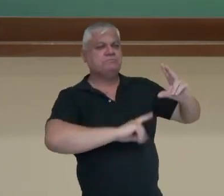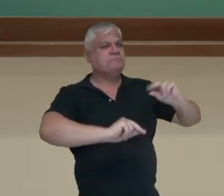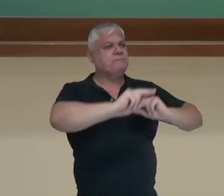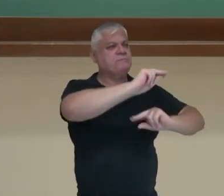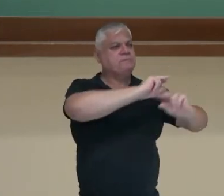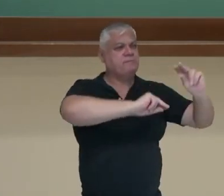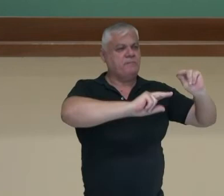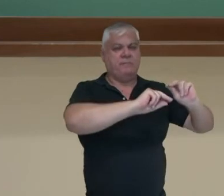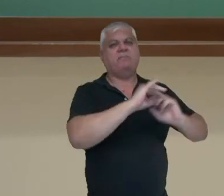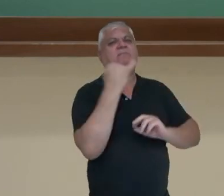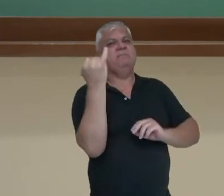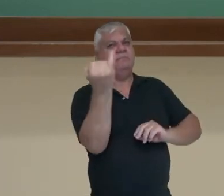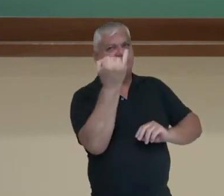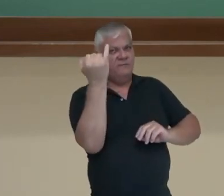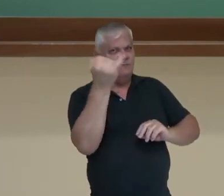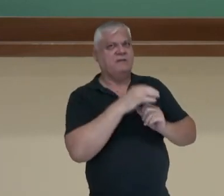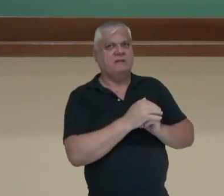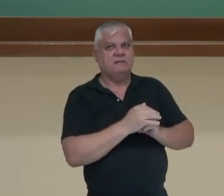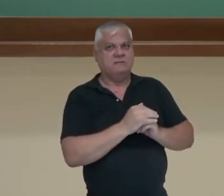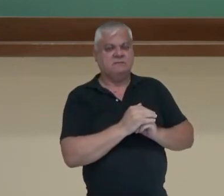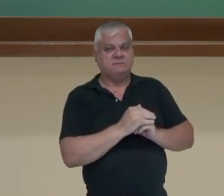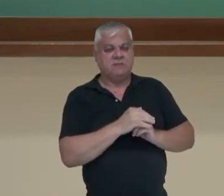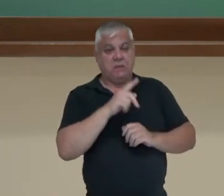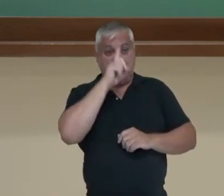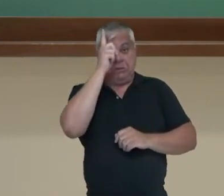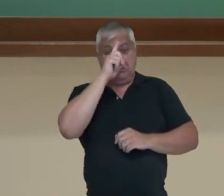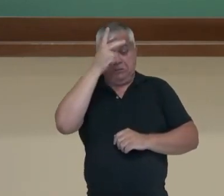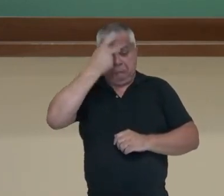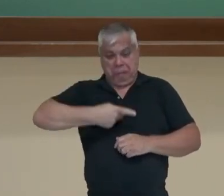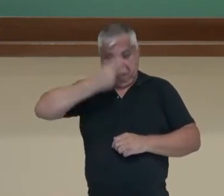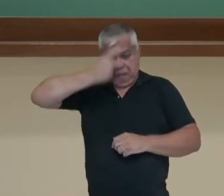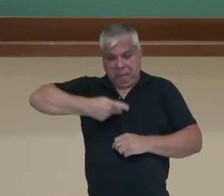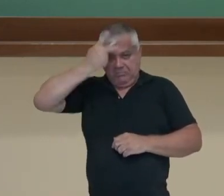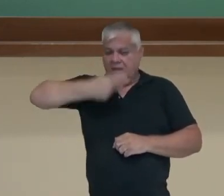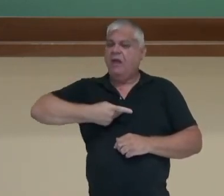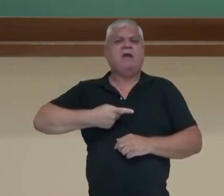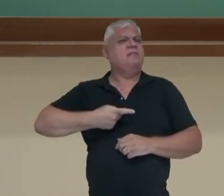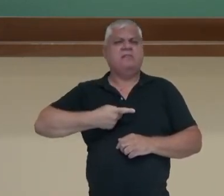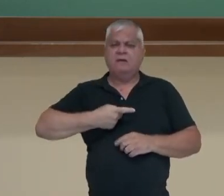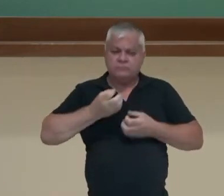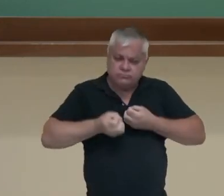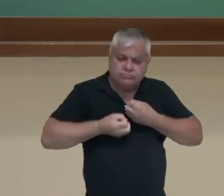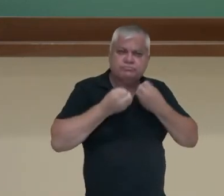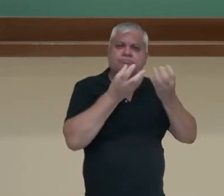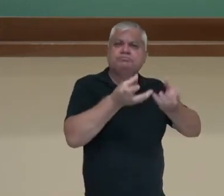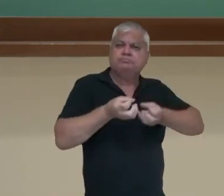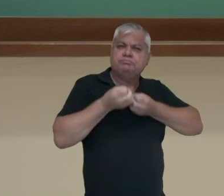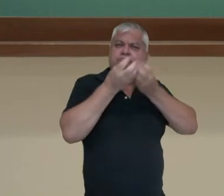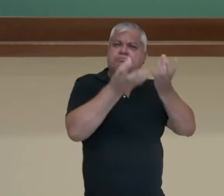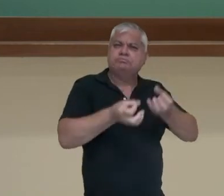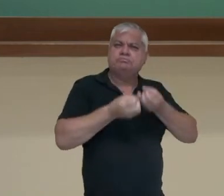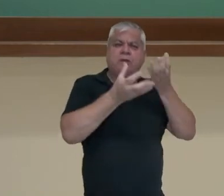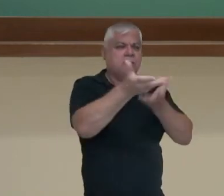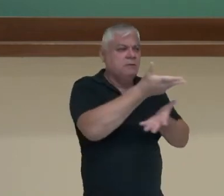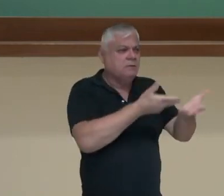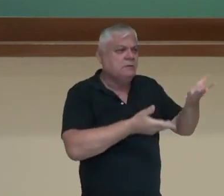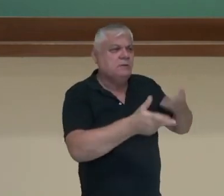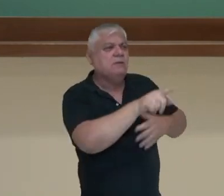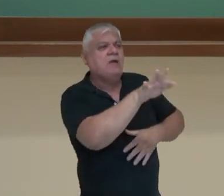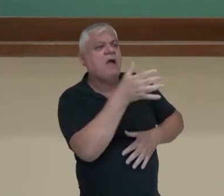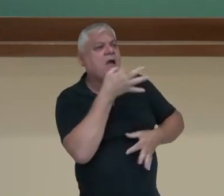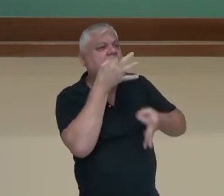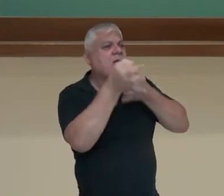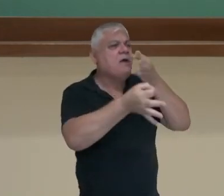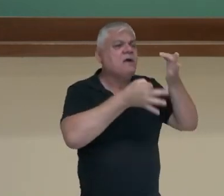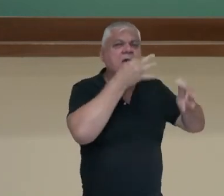muito importante. Nossas ideias não podem ficar só fechadas entre nós, a gente tem que colocar nossas ideias em debate. É a partir do debate de ideias